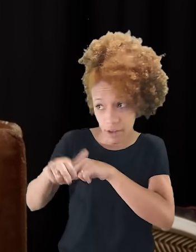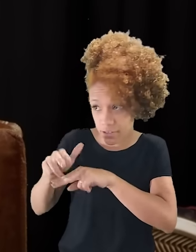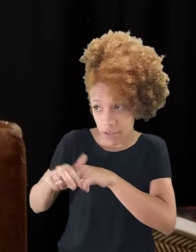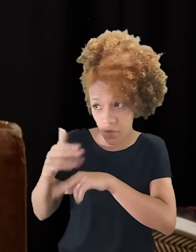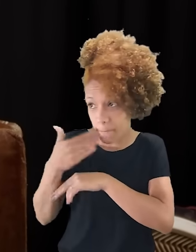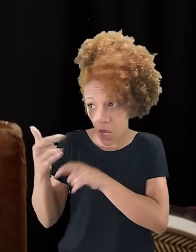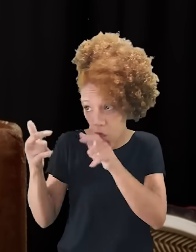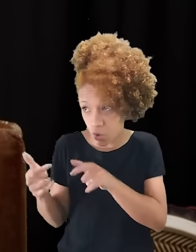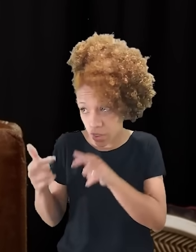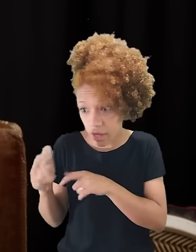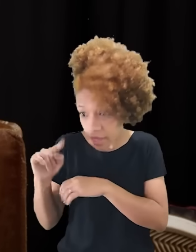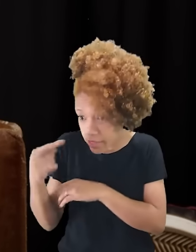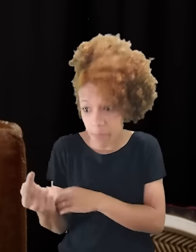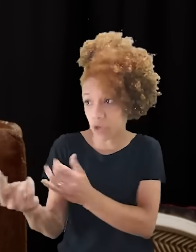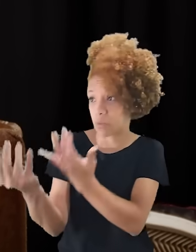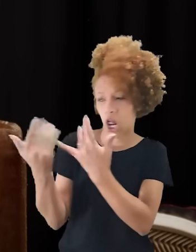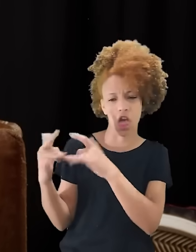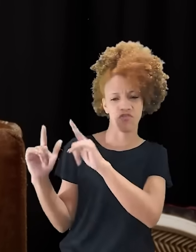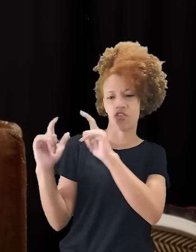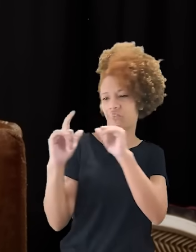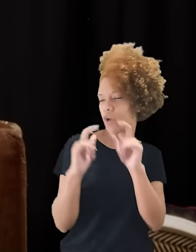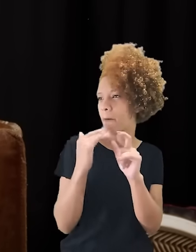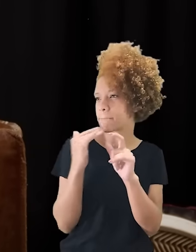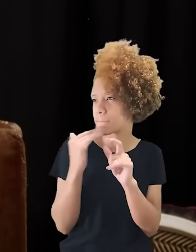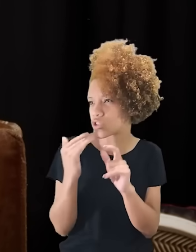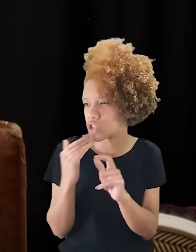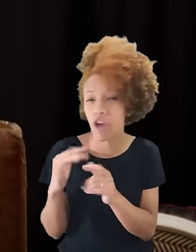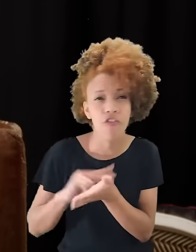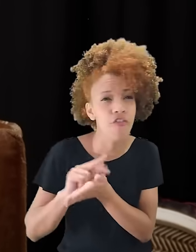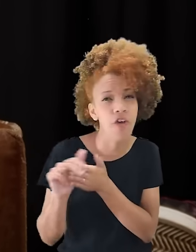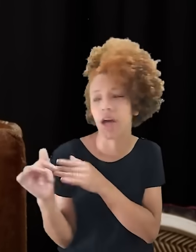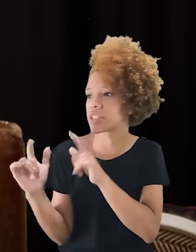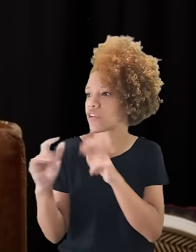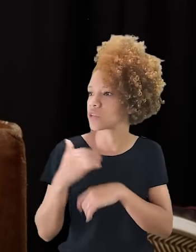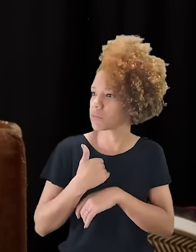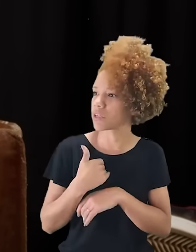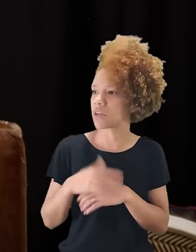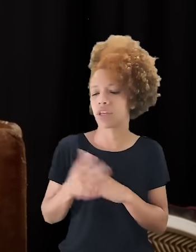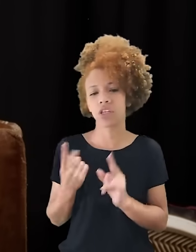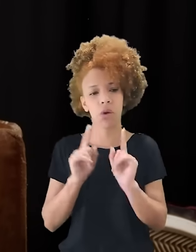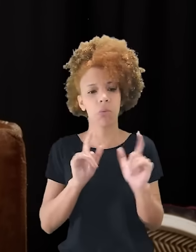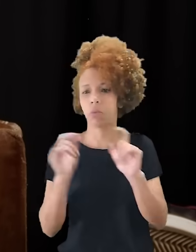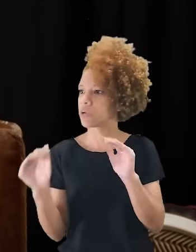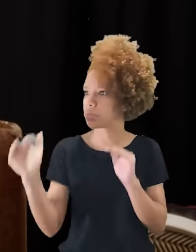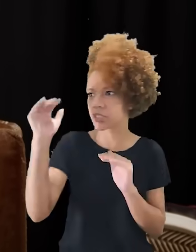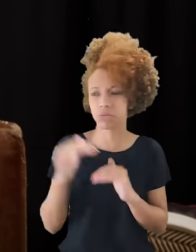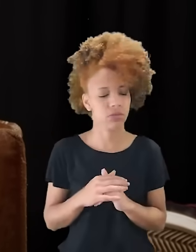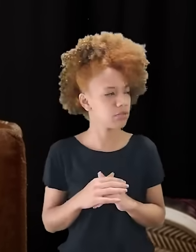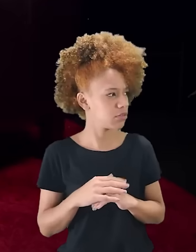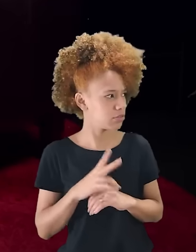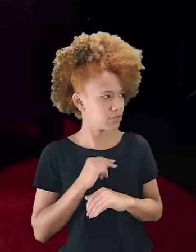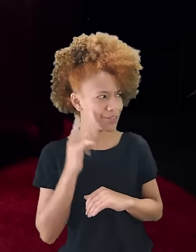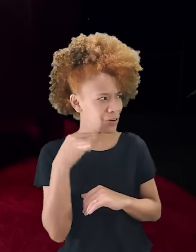assento no melhor lugar depois veio um monte de fotógrafo pediu para eu tirar milhares de fotos minhas e eu saí de lá tipo por cima